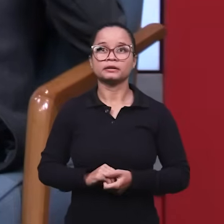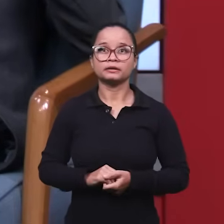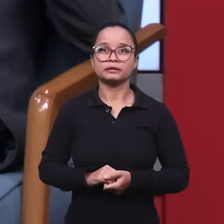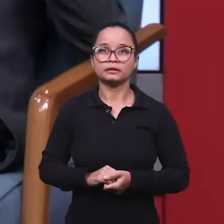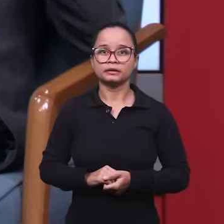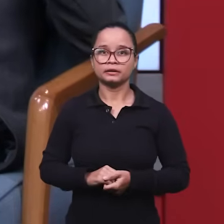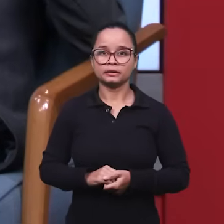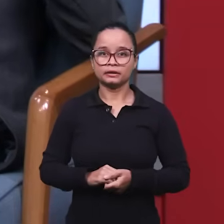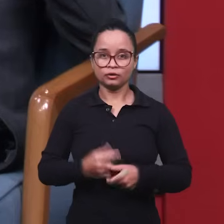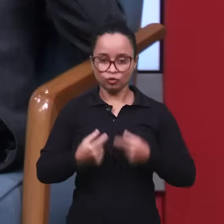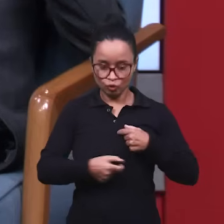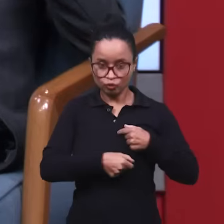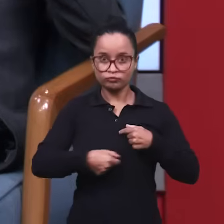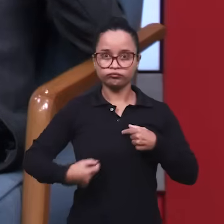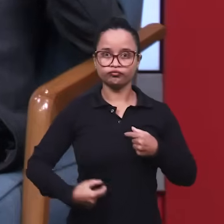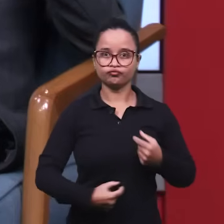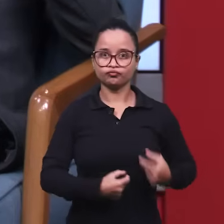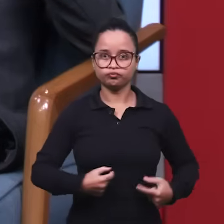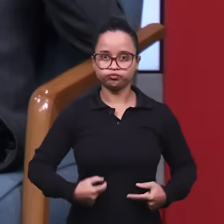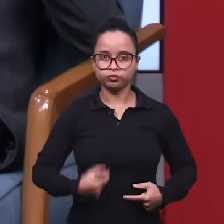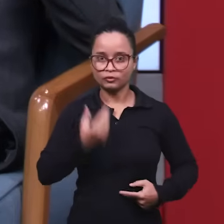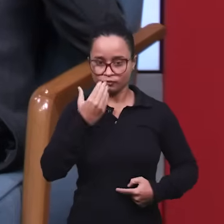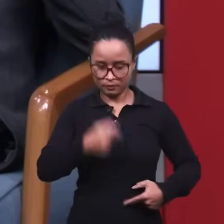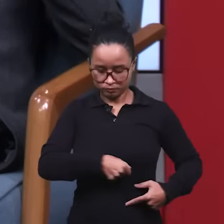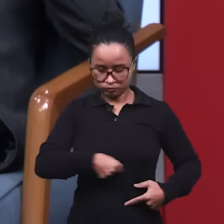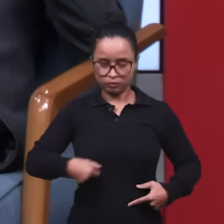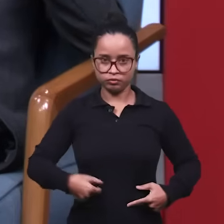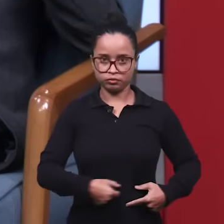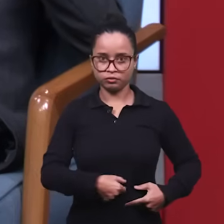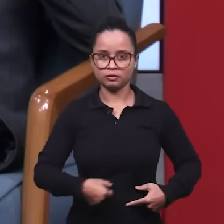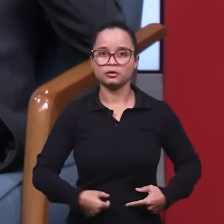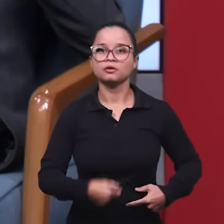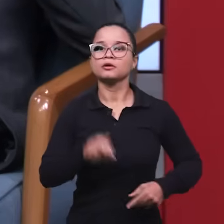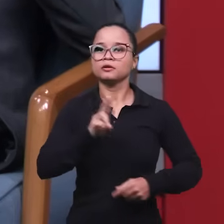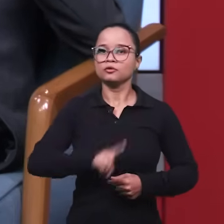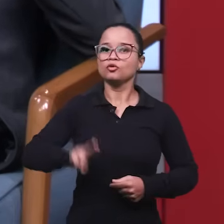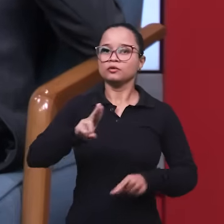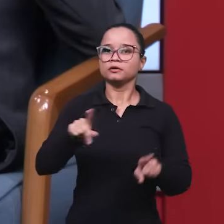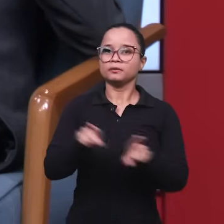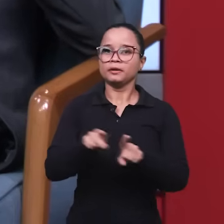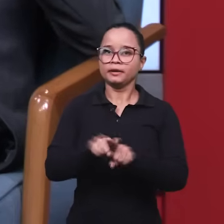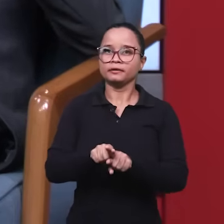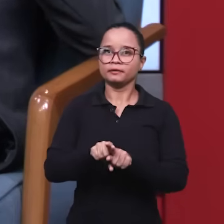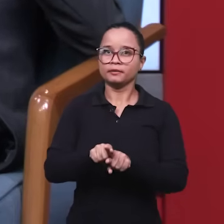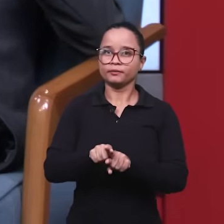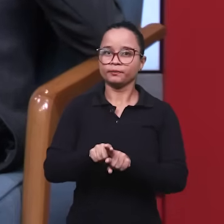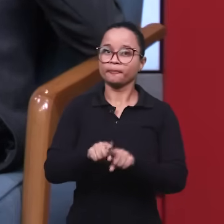diretamente no tubo digestivo, como ele faz através da bile.